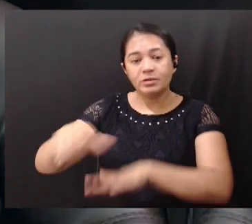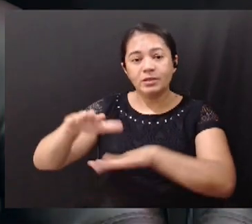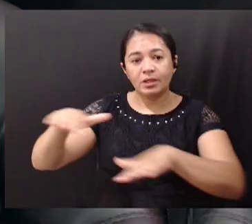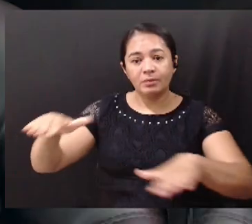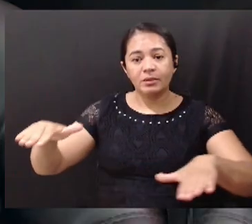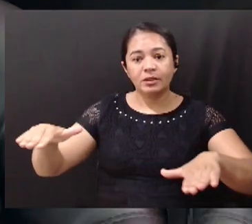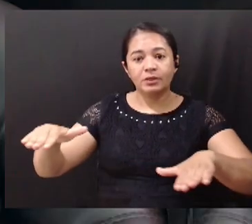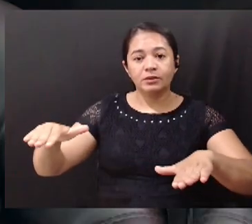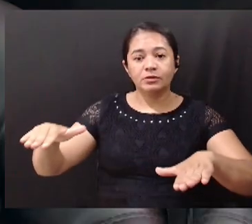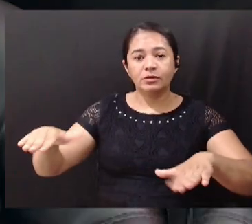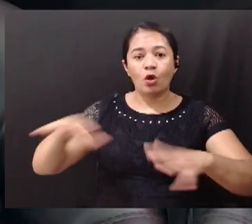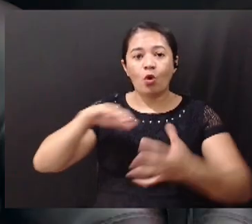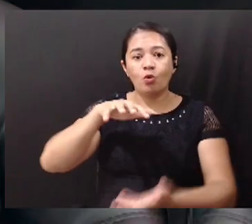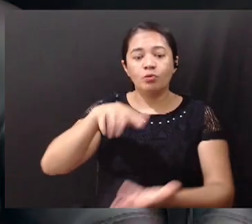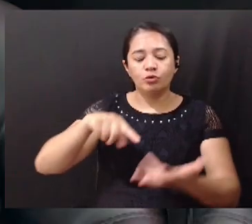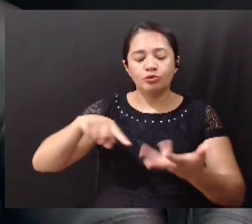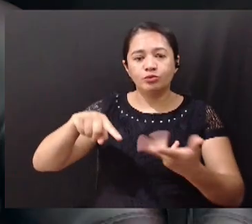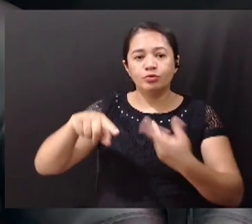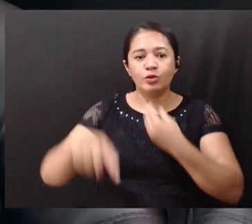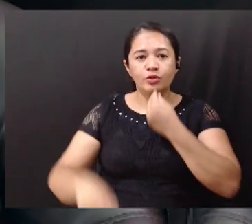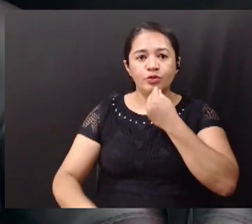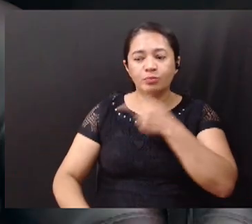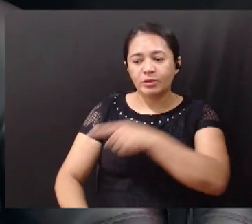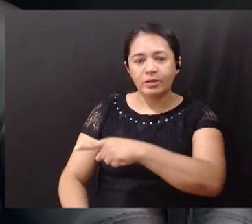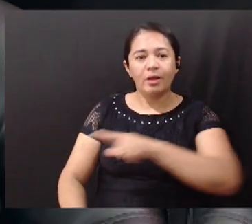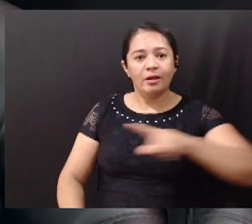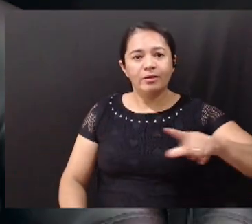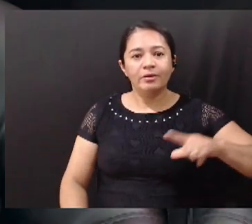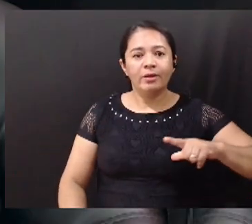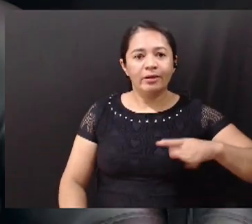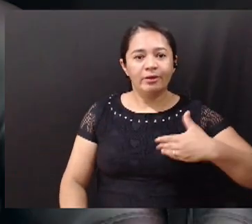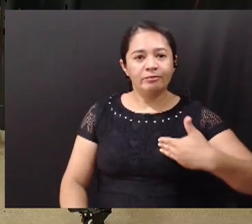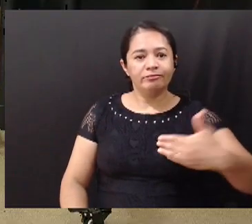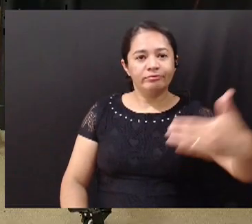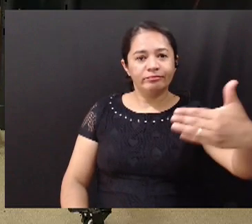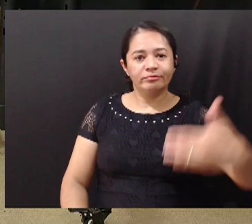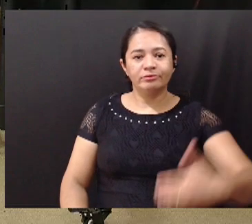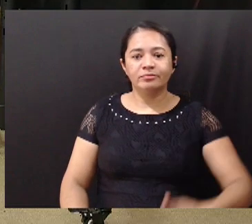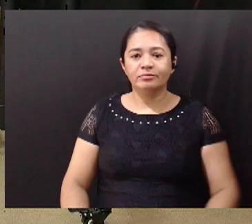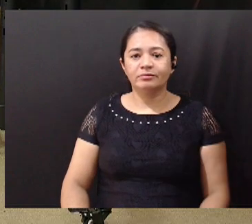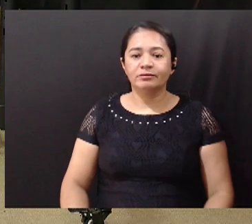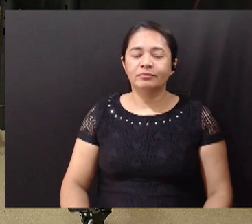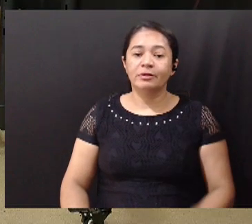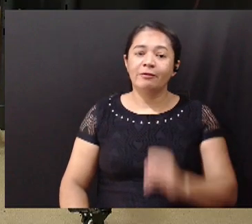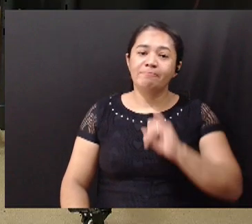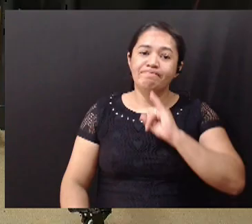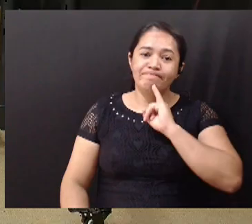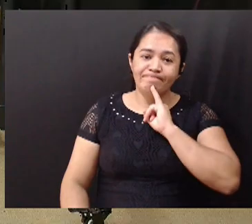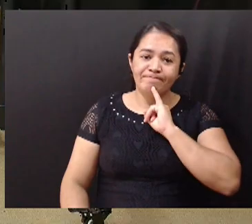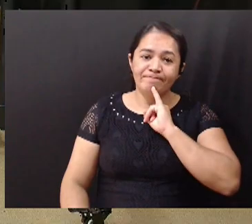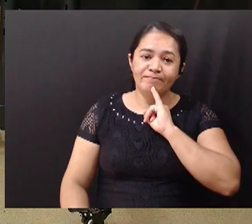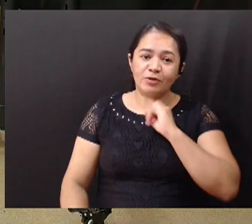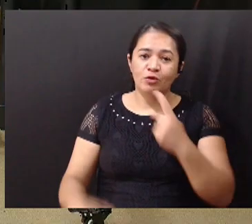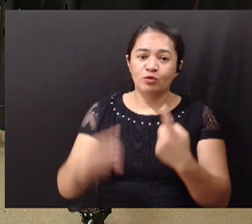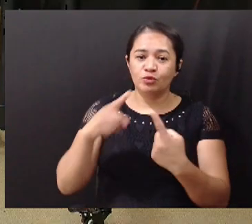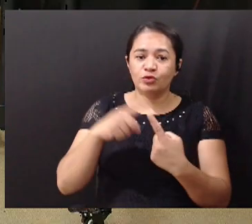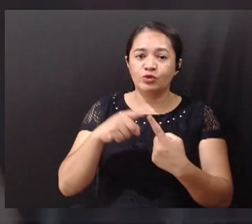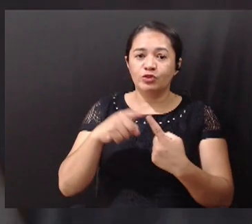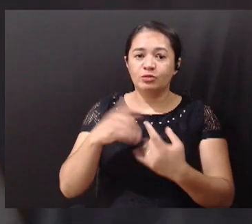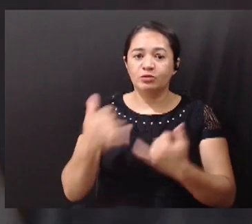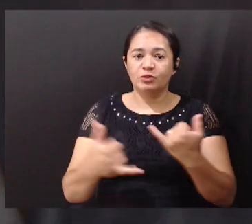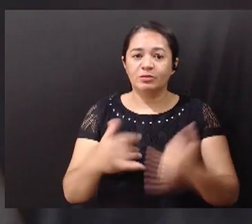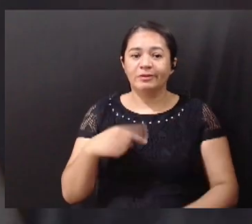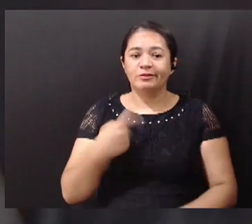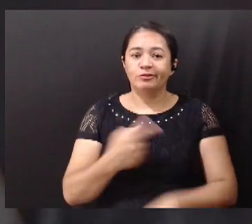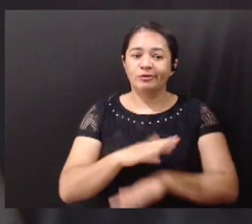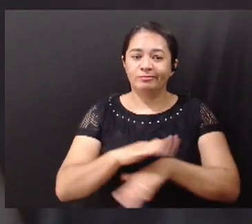de oportunidades que ela tem na frente. Né? Excelente. Infelizmente, o padrão de brincar das nossas crianças mudou muito. Bastante,